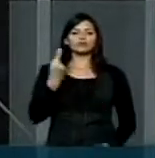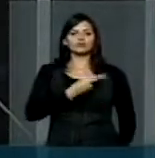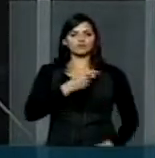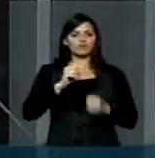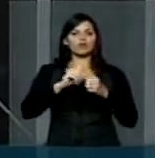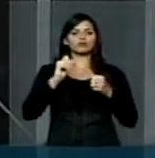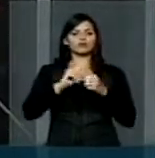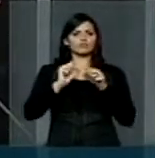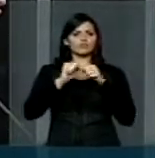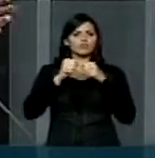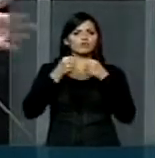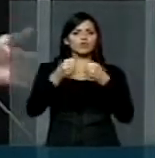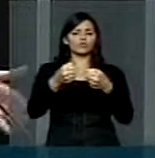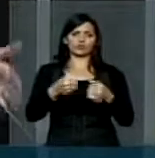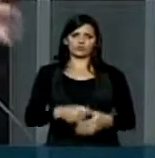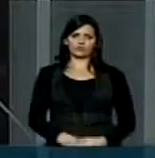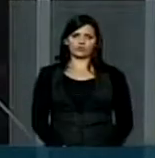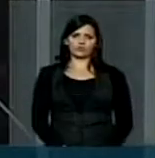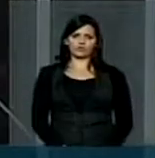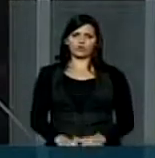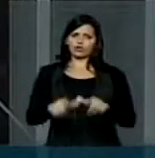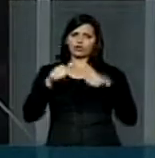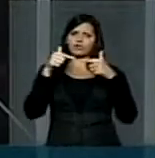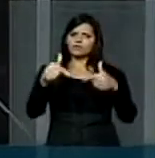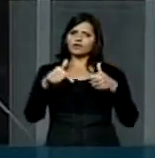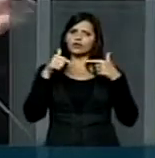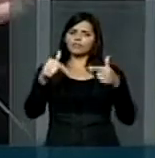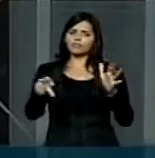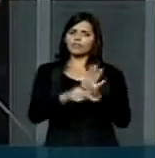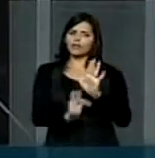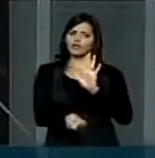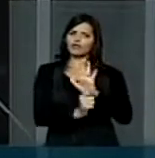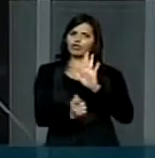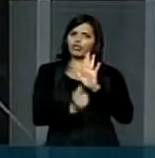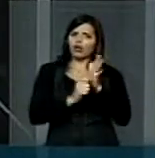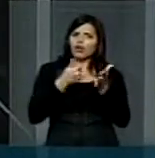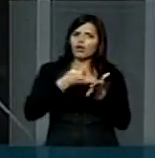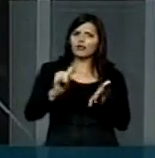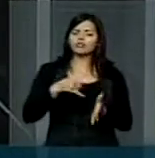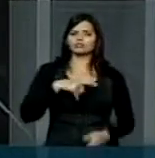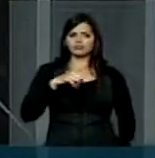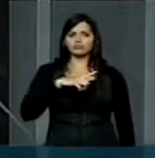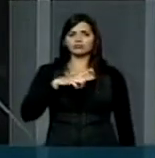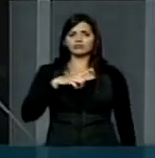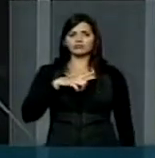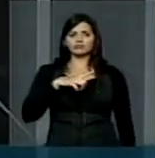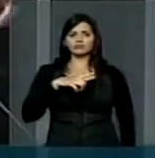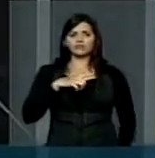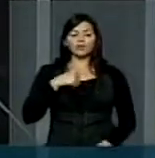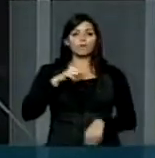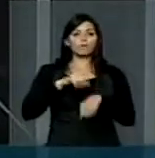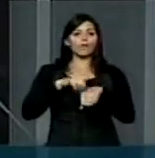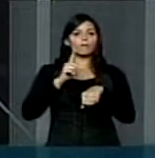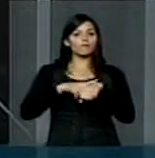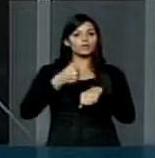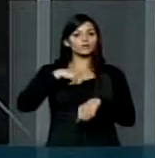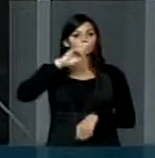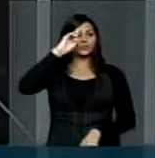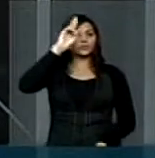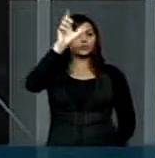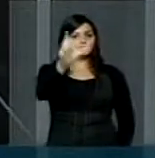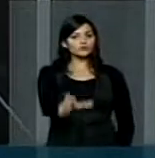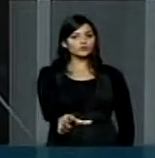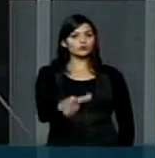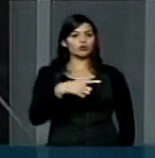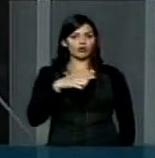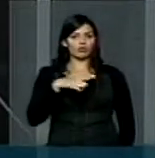fazendo um grande esforço no enfrentamento às drogas neste país. No momento, e Vossa